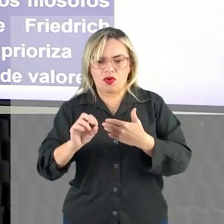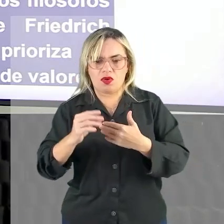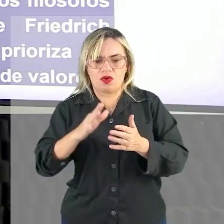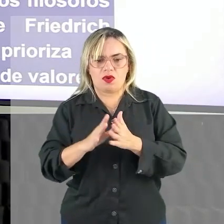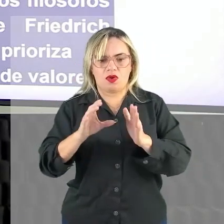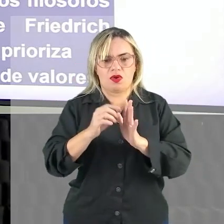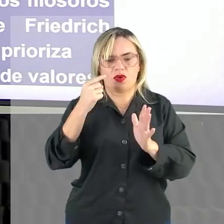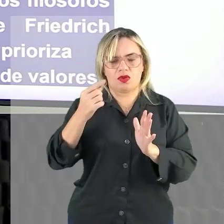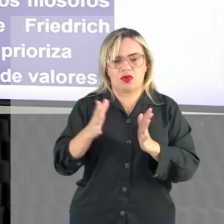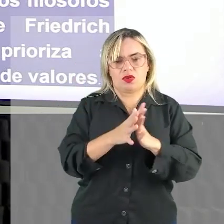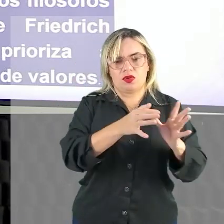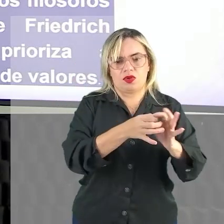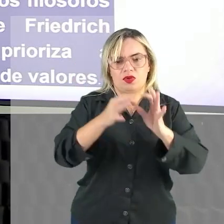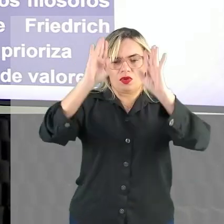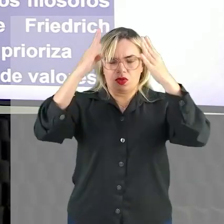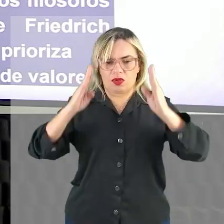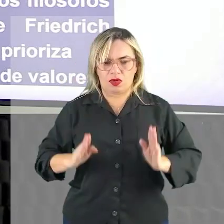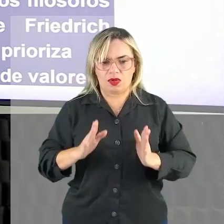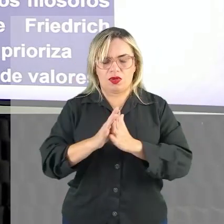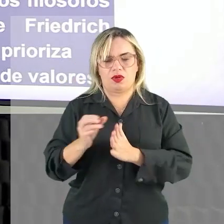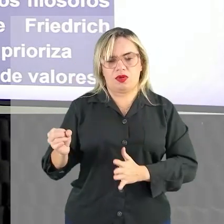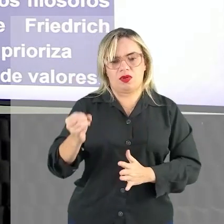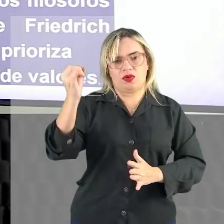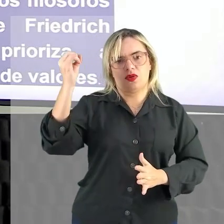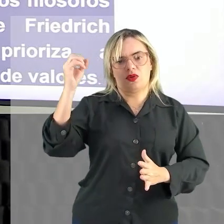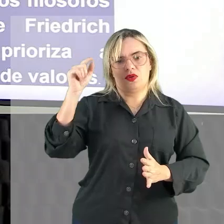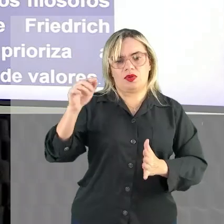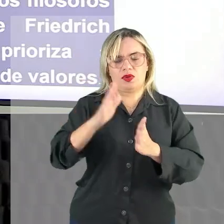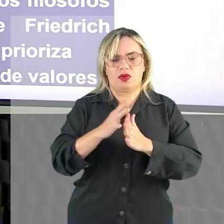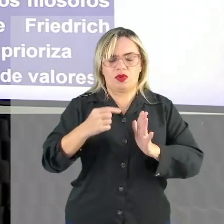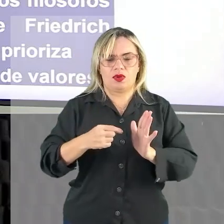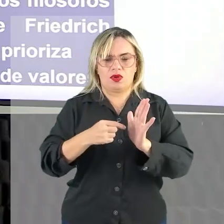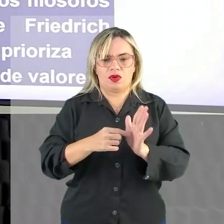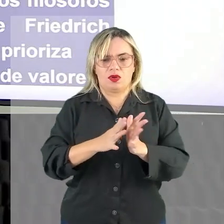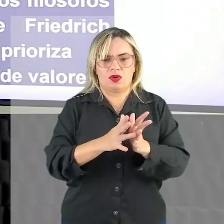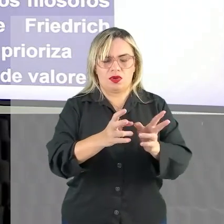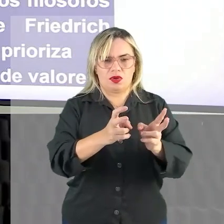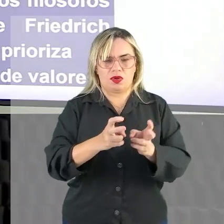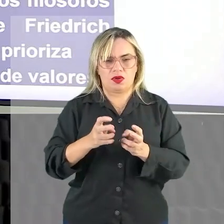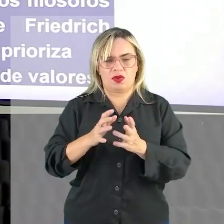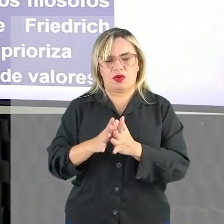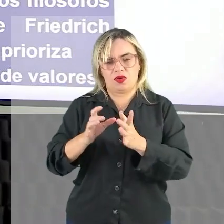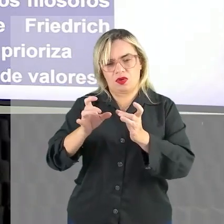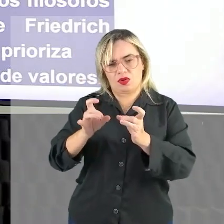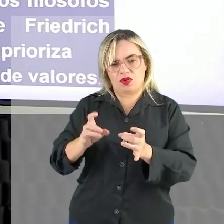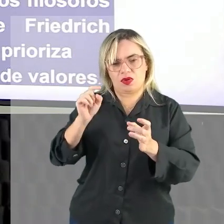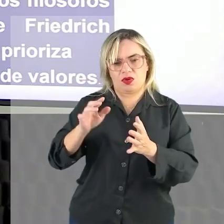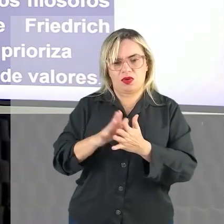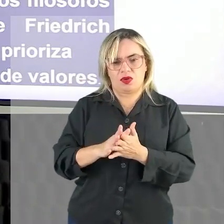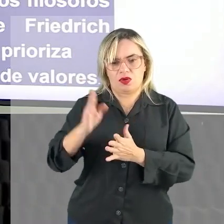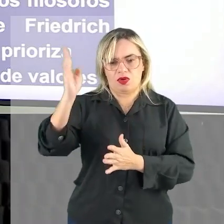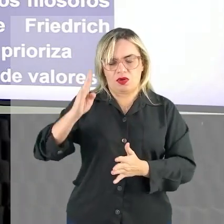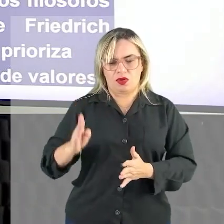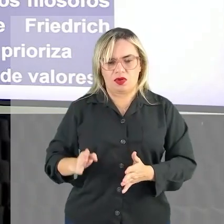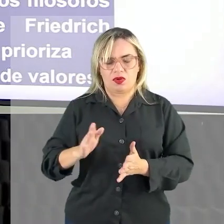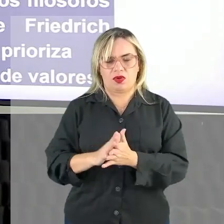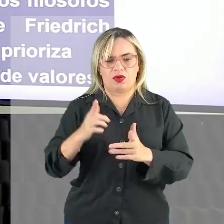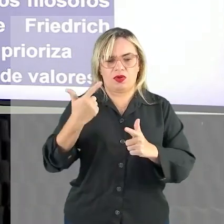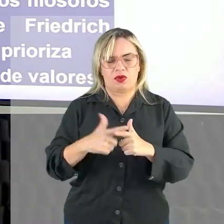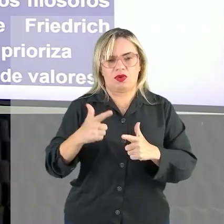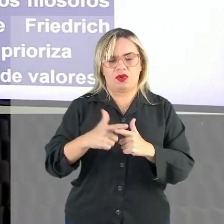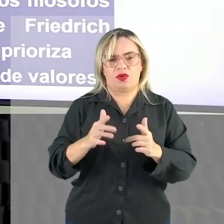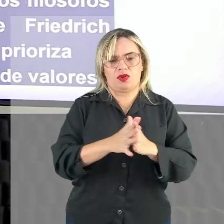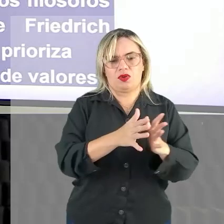é relevante ressaltar a perspectiva mercadológica brasileira como um fator agravante dessa